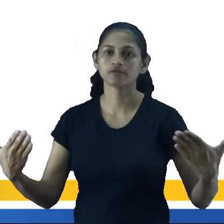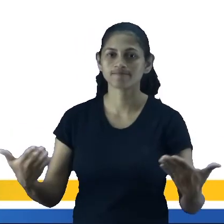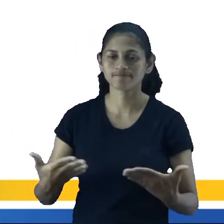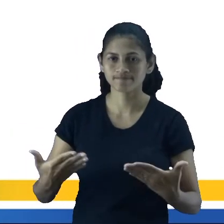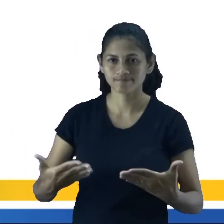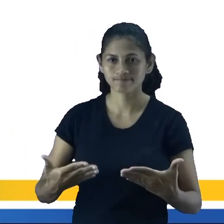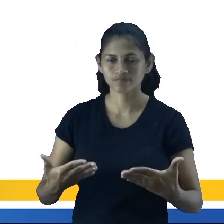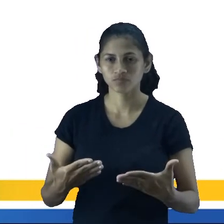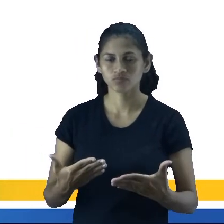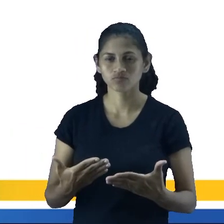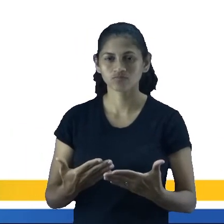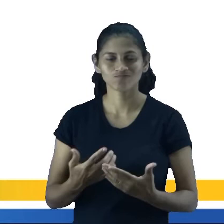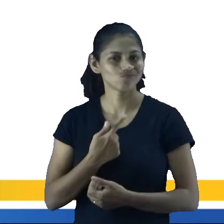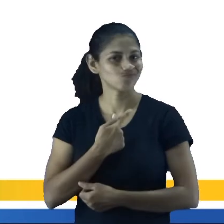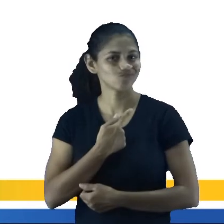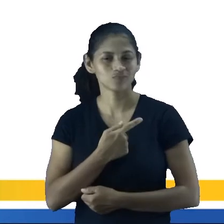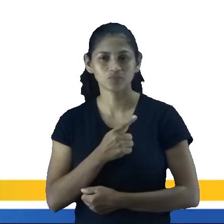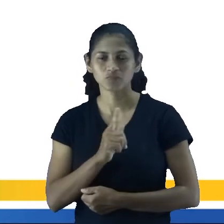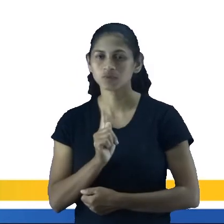modernidade,